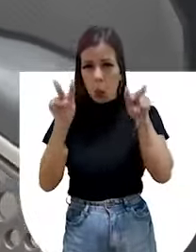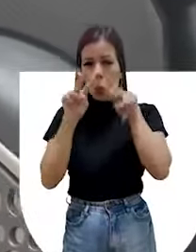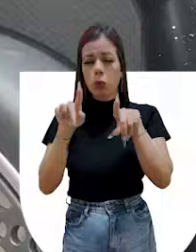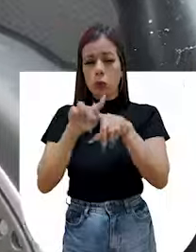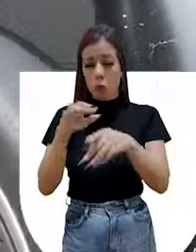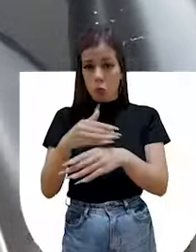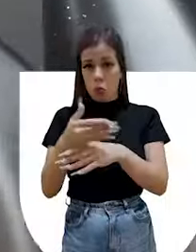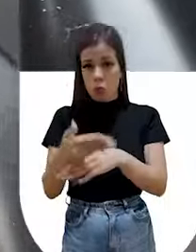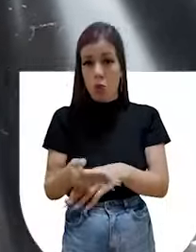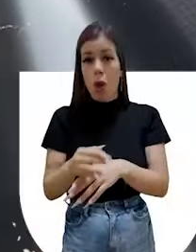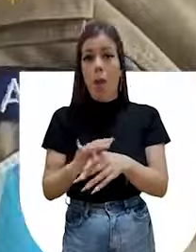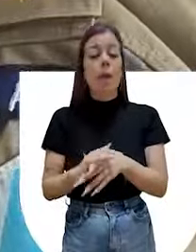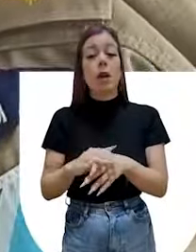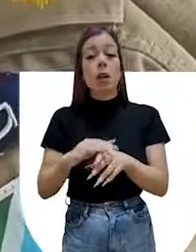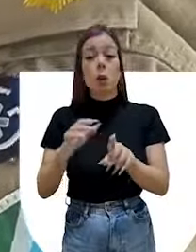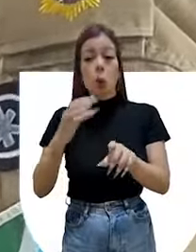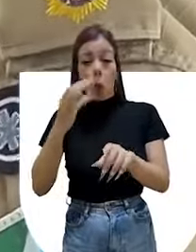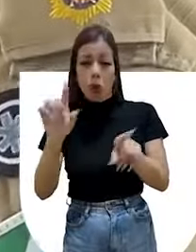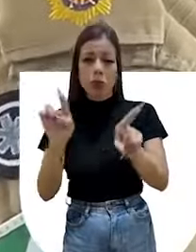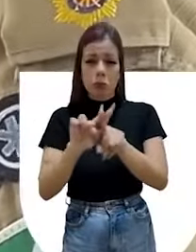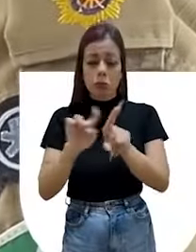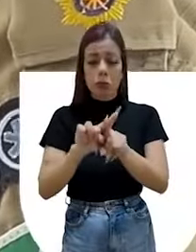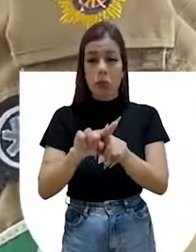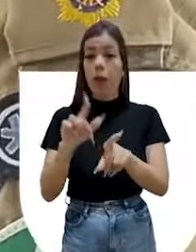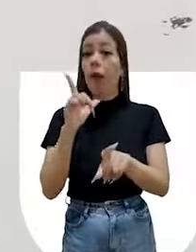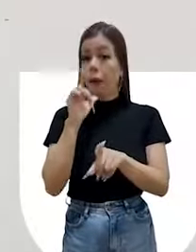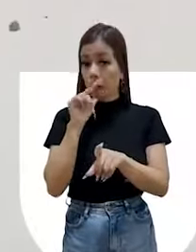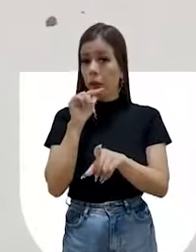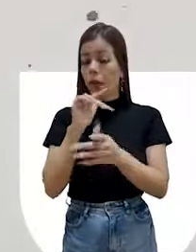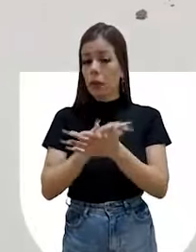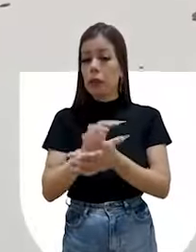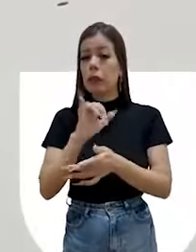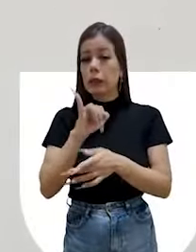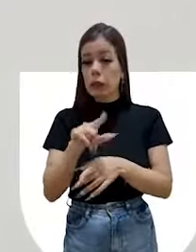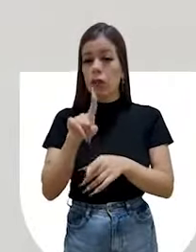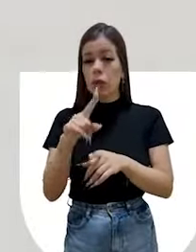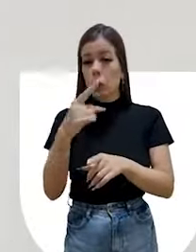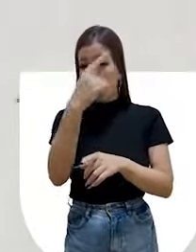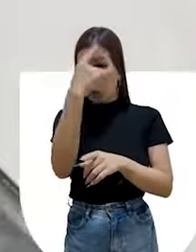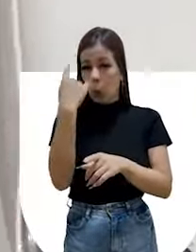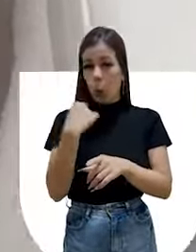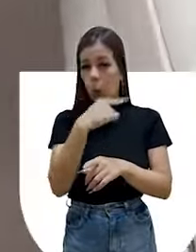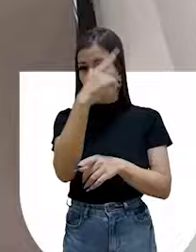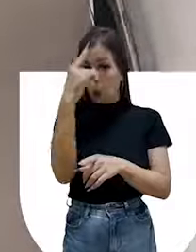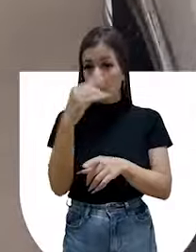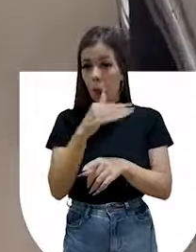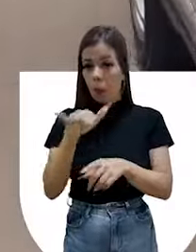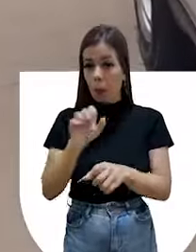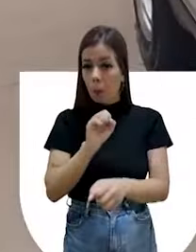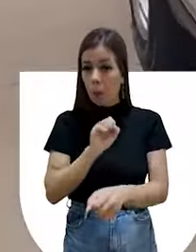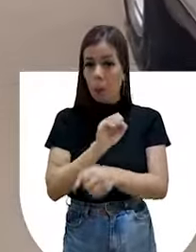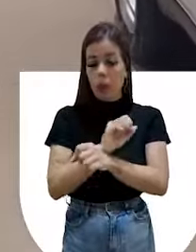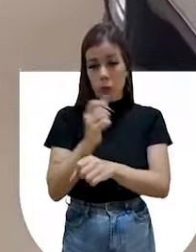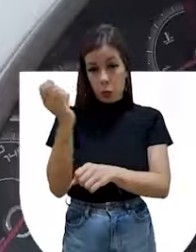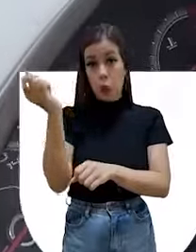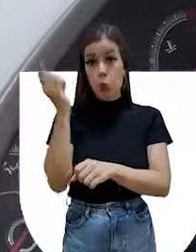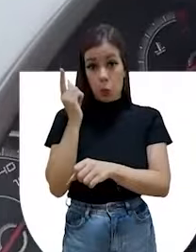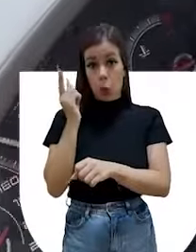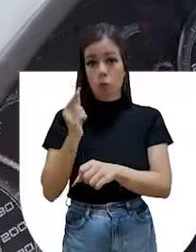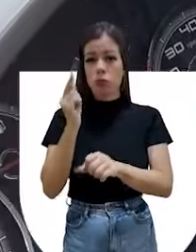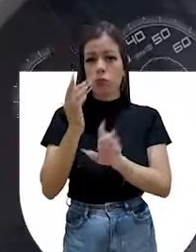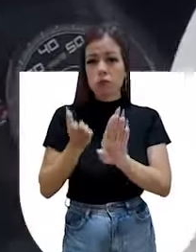refrigerante e garrafa com água PET. Se você ficar uma hora e meia com o carro estacionado no sol, a temperatura interior aumenta muito.